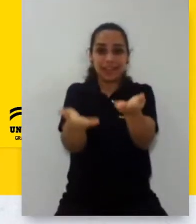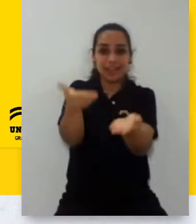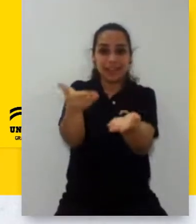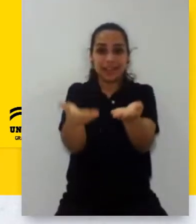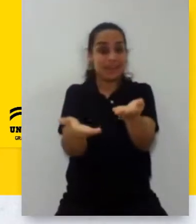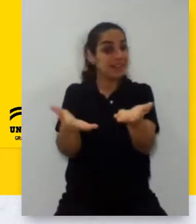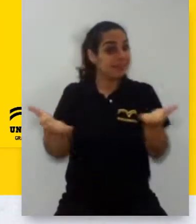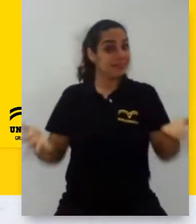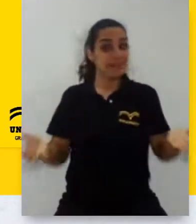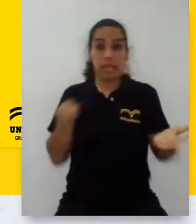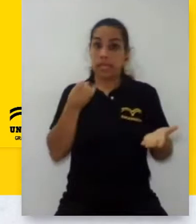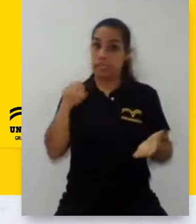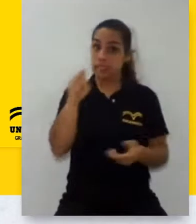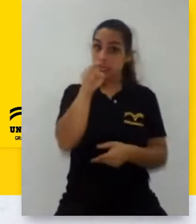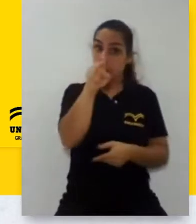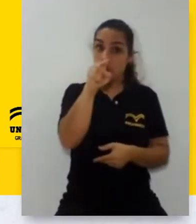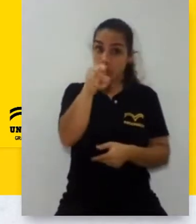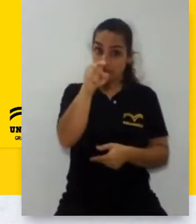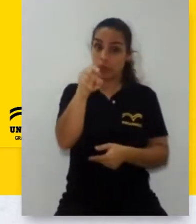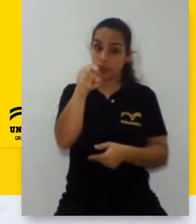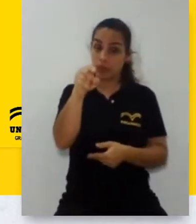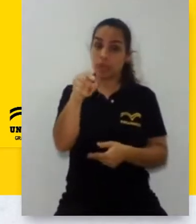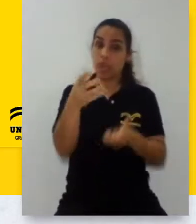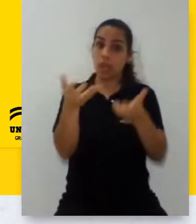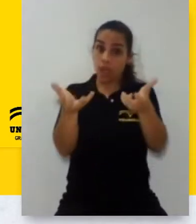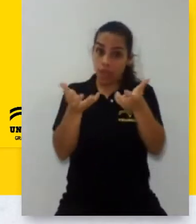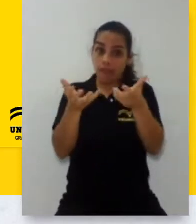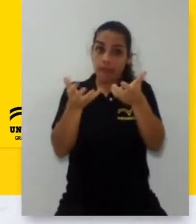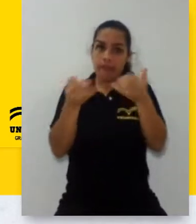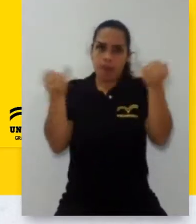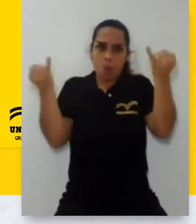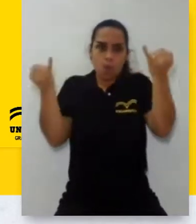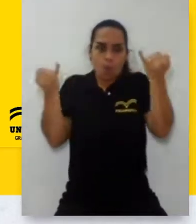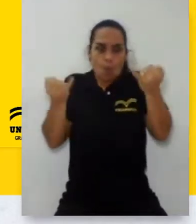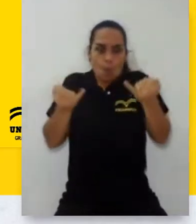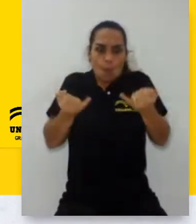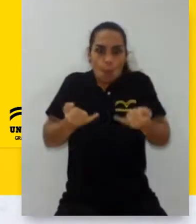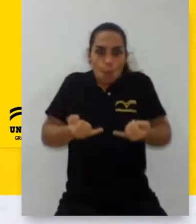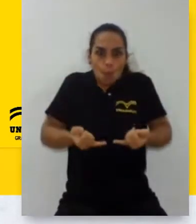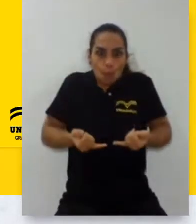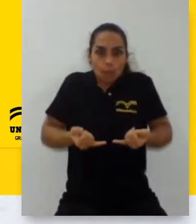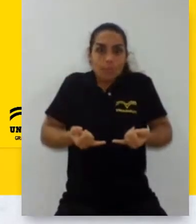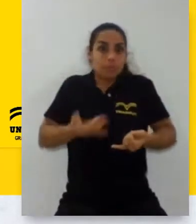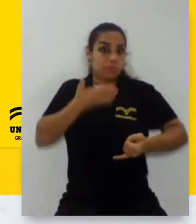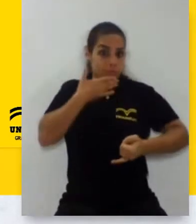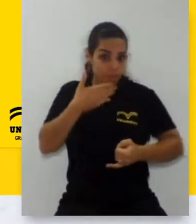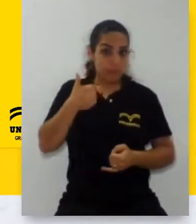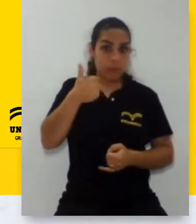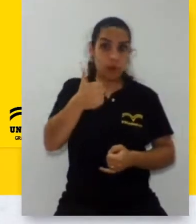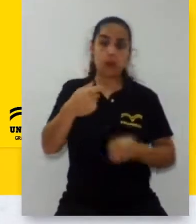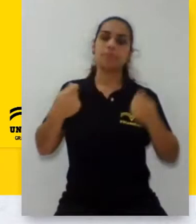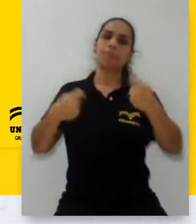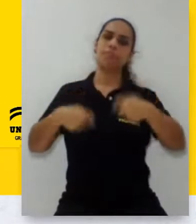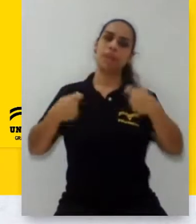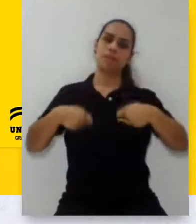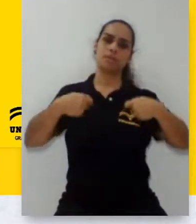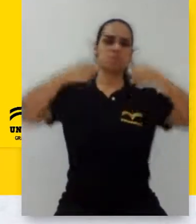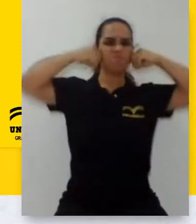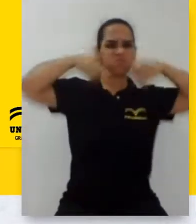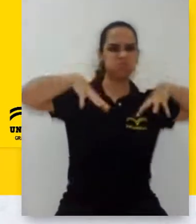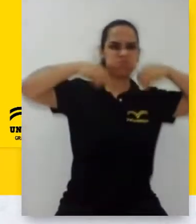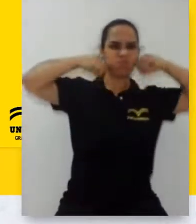na composição corporal vão significar melhoras na tua saúde, né? Você precisa gastar mais. Então, precisa mexer na